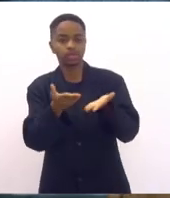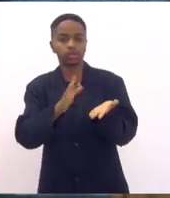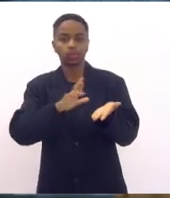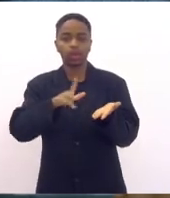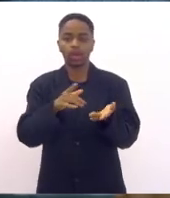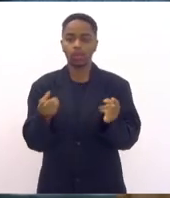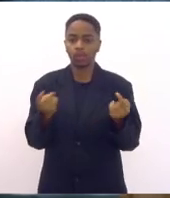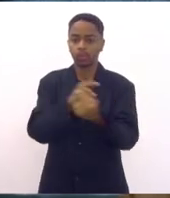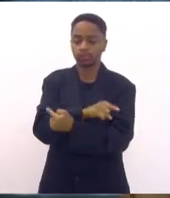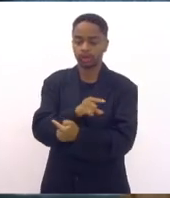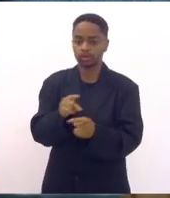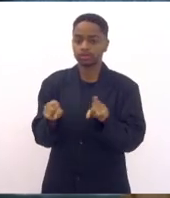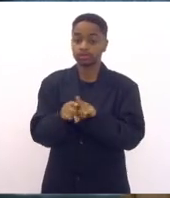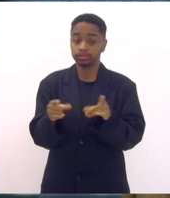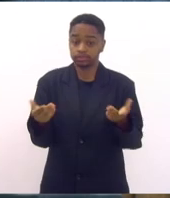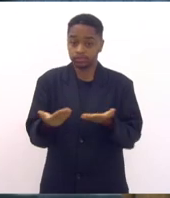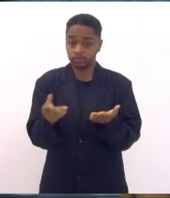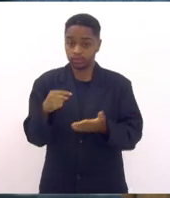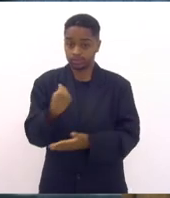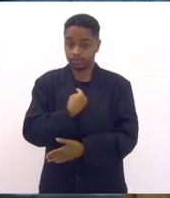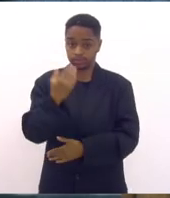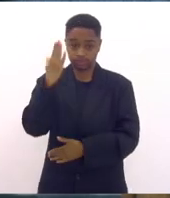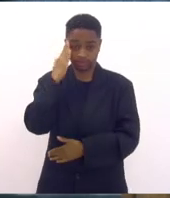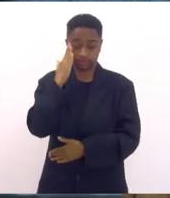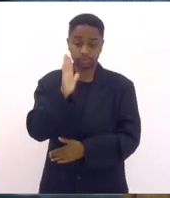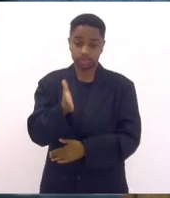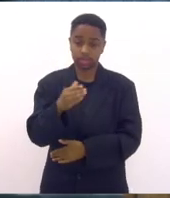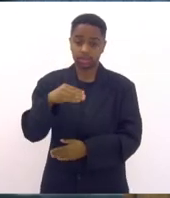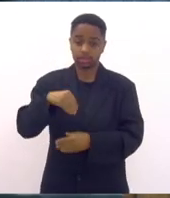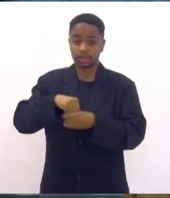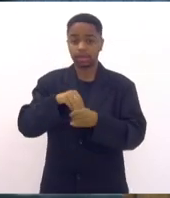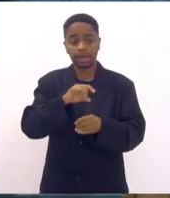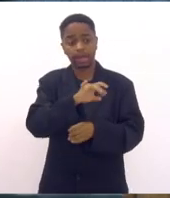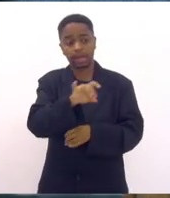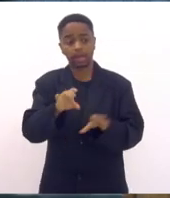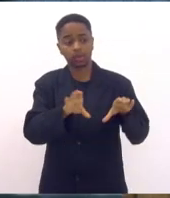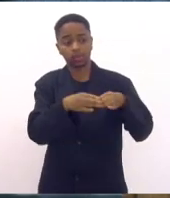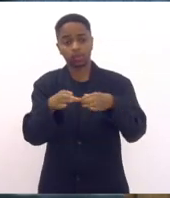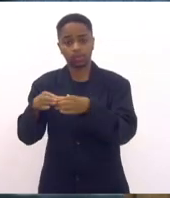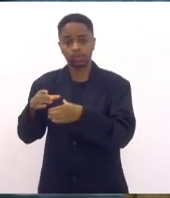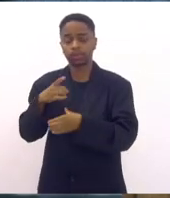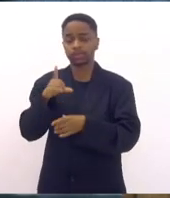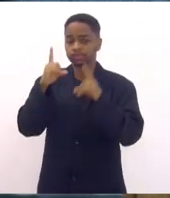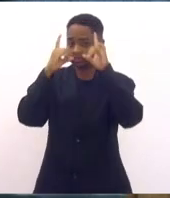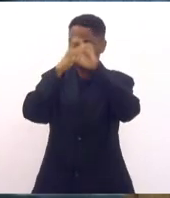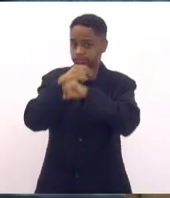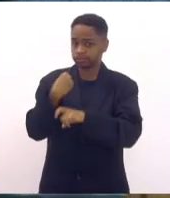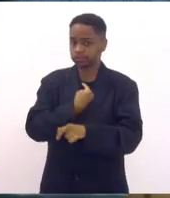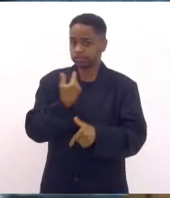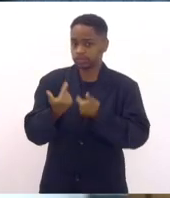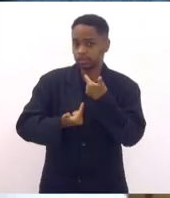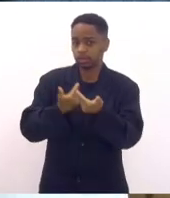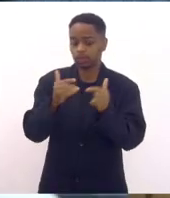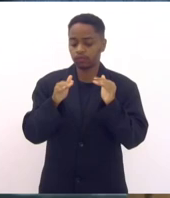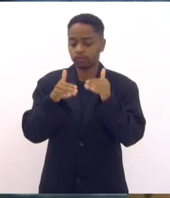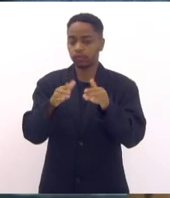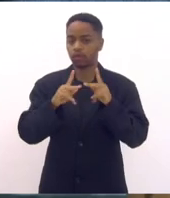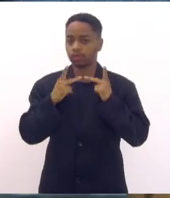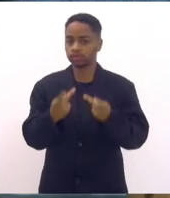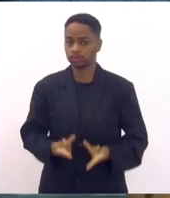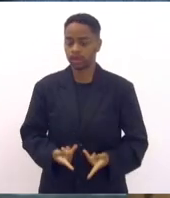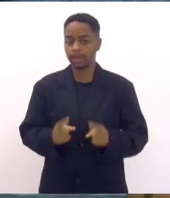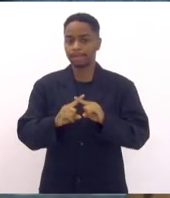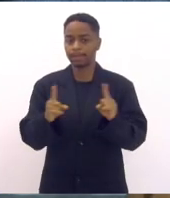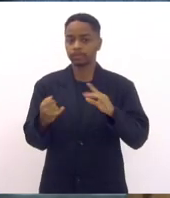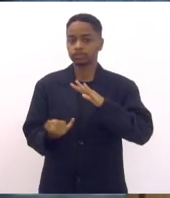aqui né a gente já sabe que dentro da de cada crença já é difícil nós promovermos um trabalho em pró humanidade e um